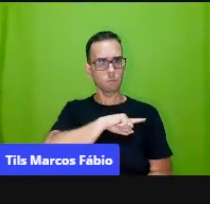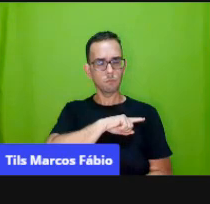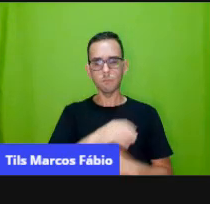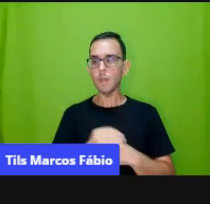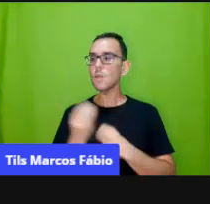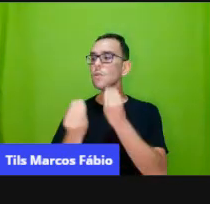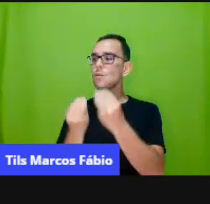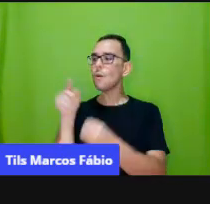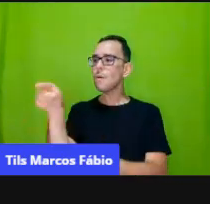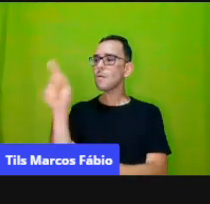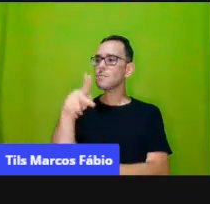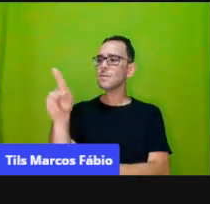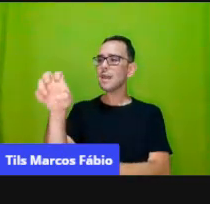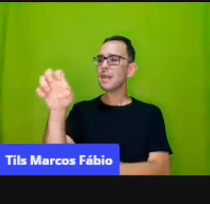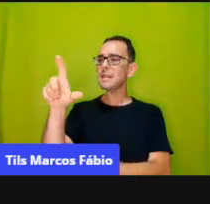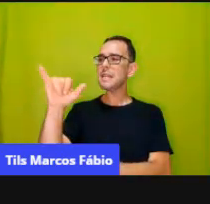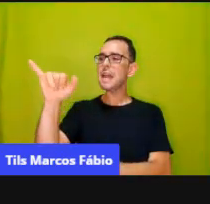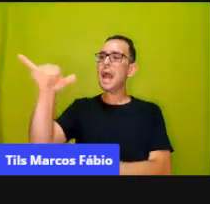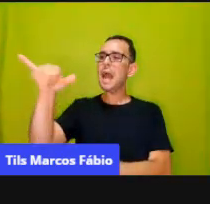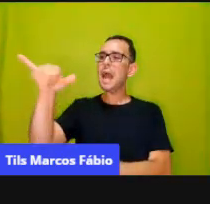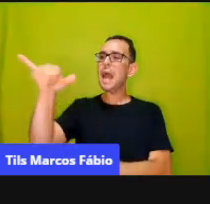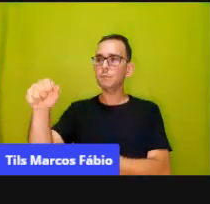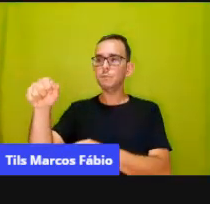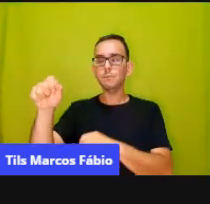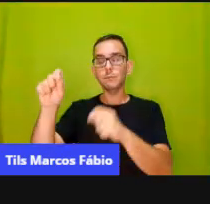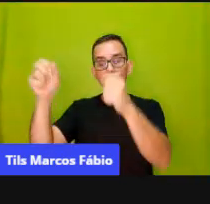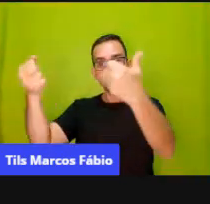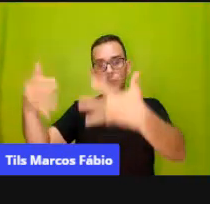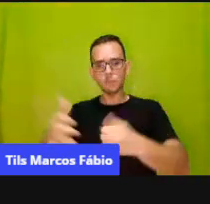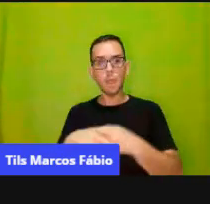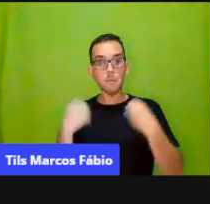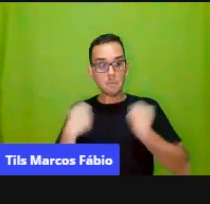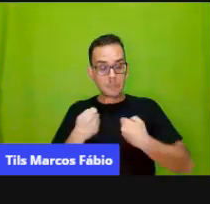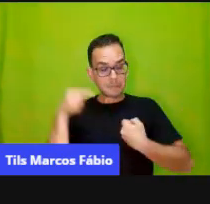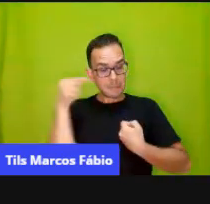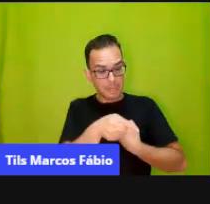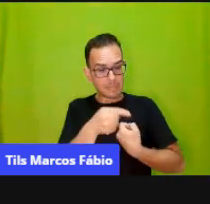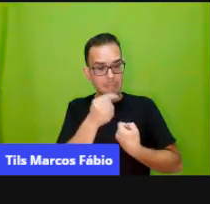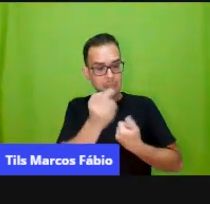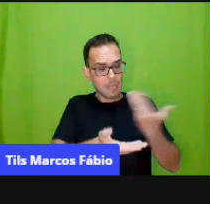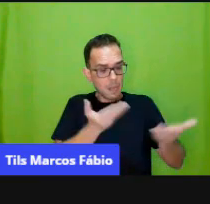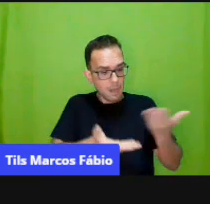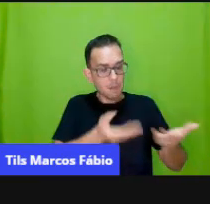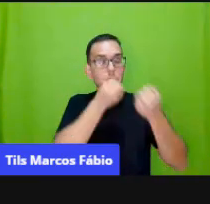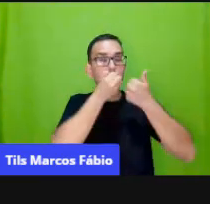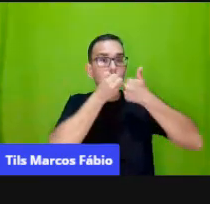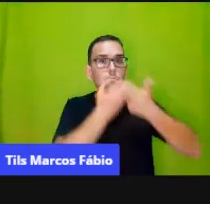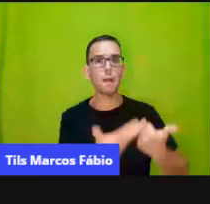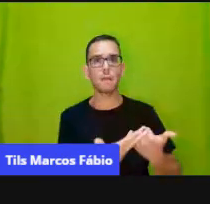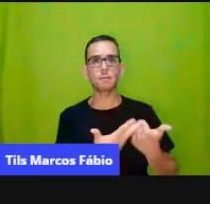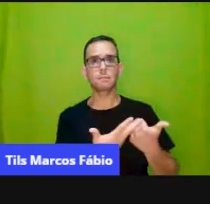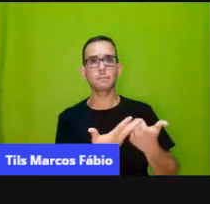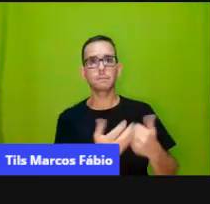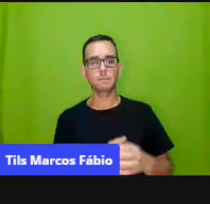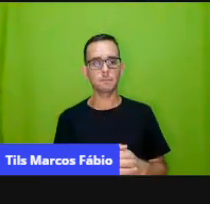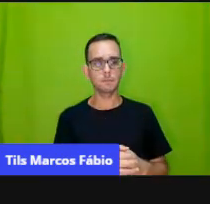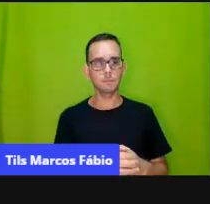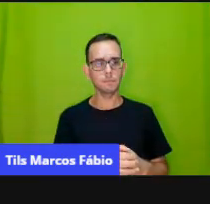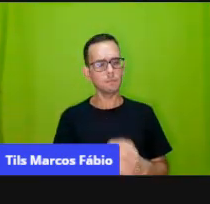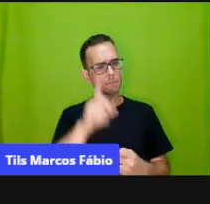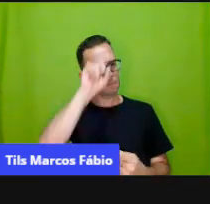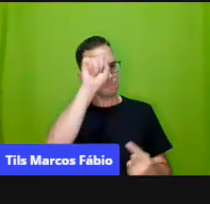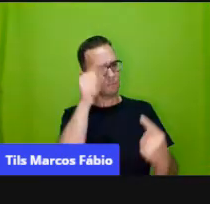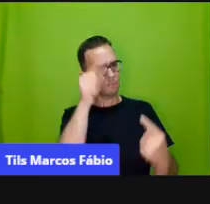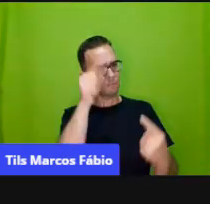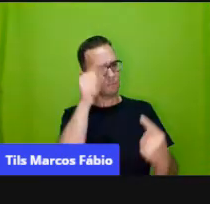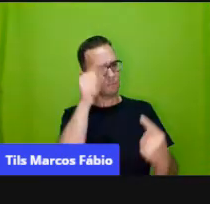Eliane disse, eu preciso proporcionar a esse animal um bem-estar, principalmente para evitar